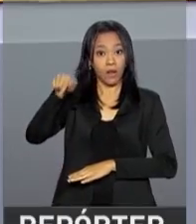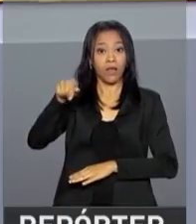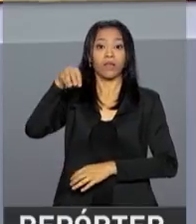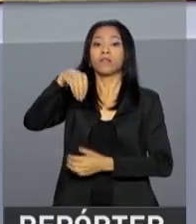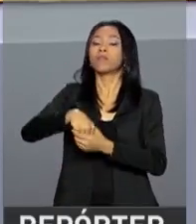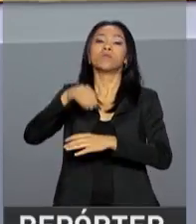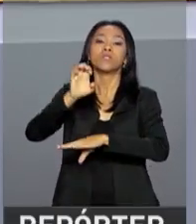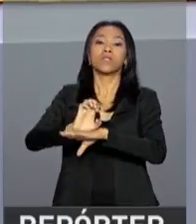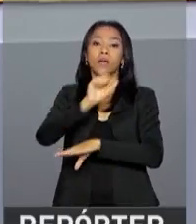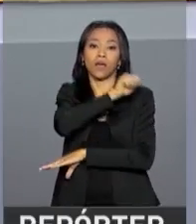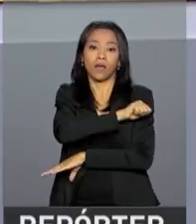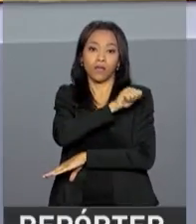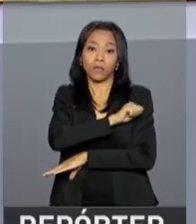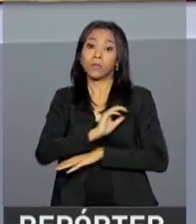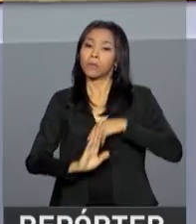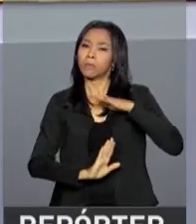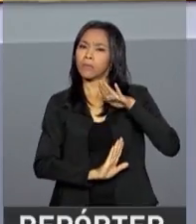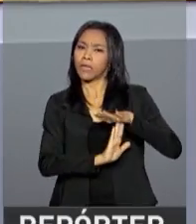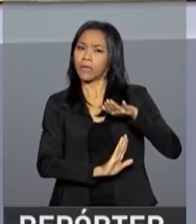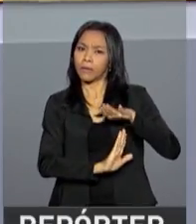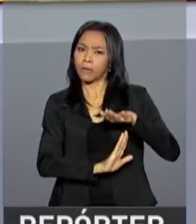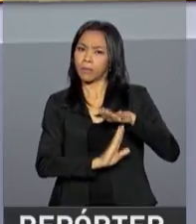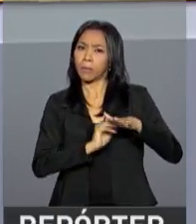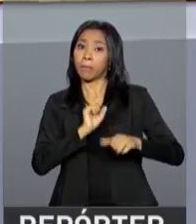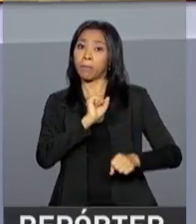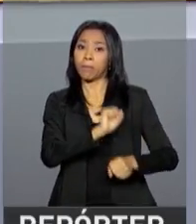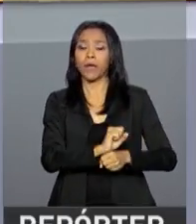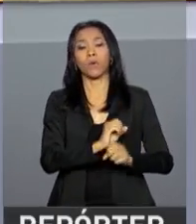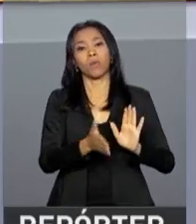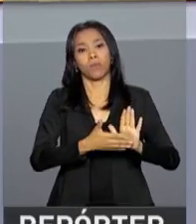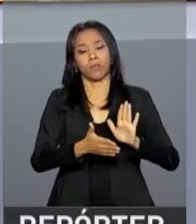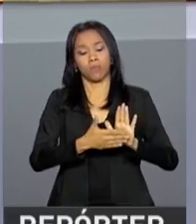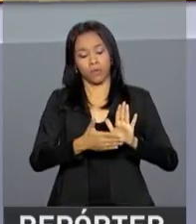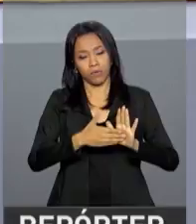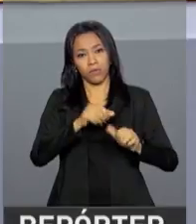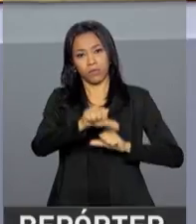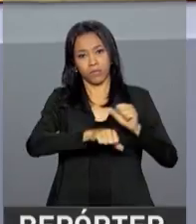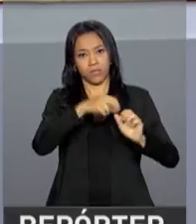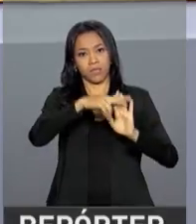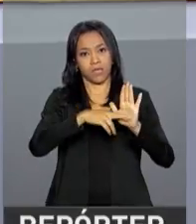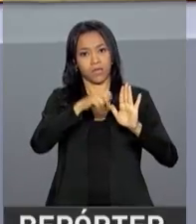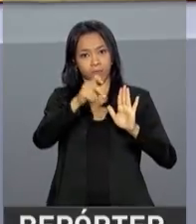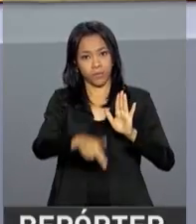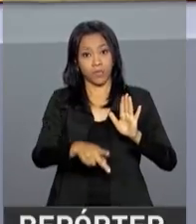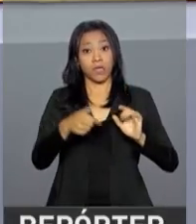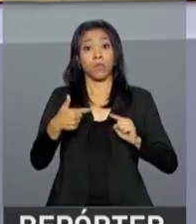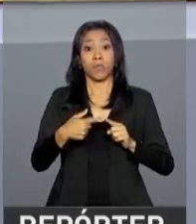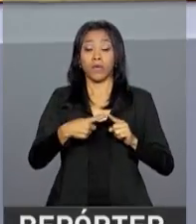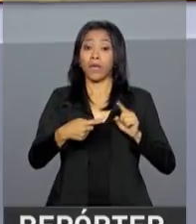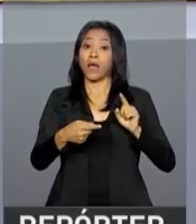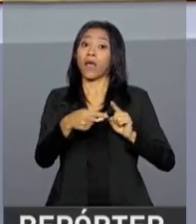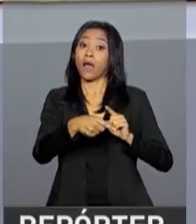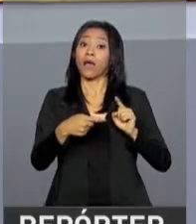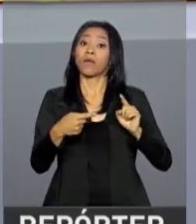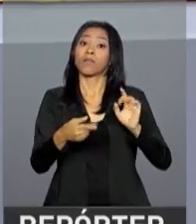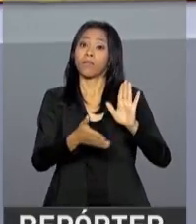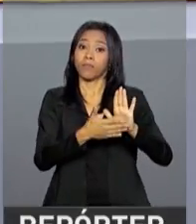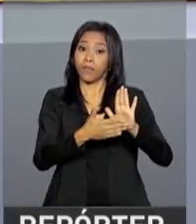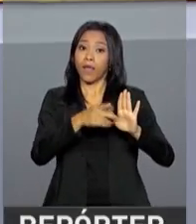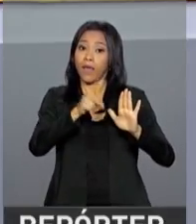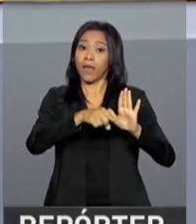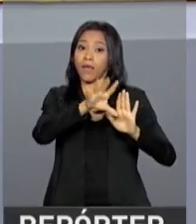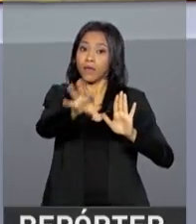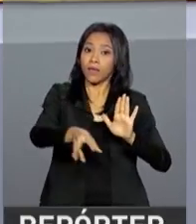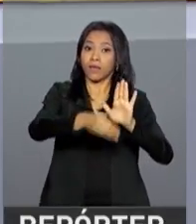a tramitação da reforma da previdência no congresso nacional isso porque a reforma é uma proposta de emenda à constituição e